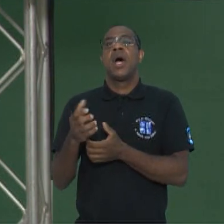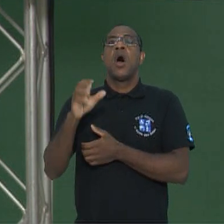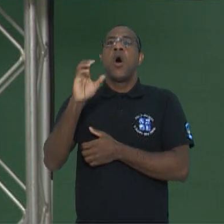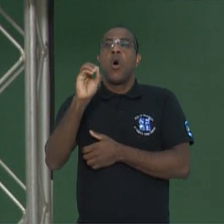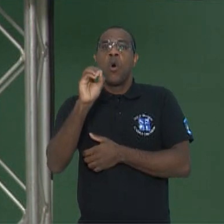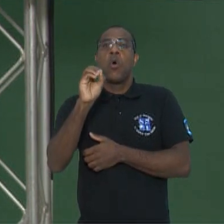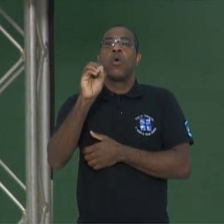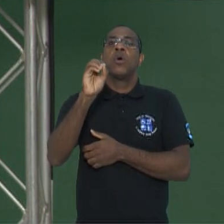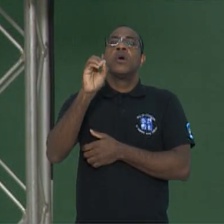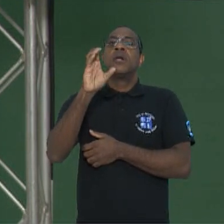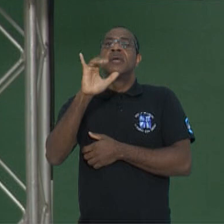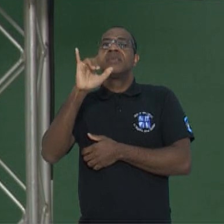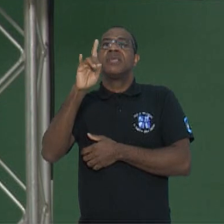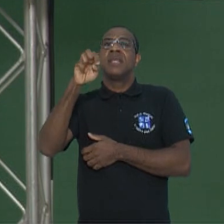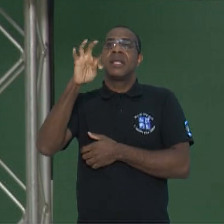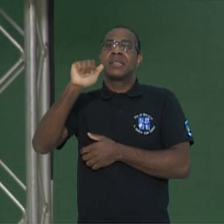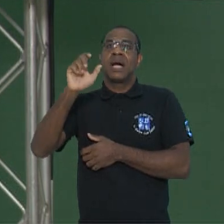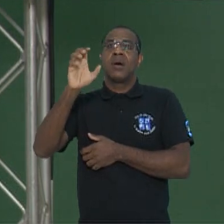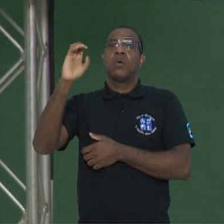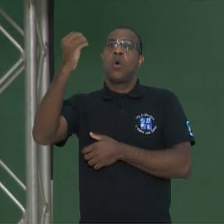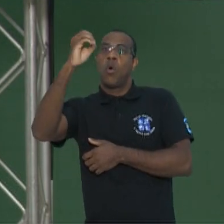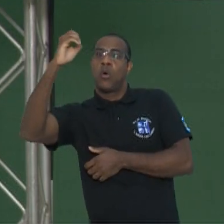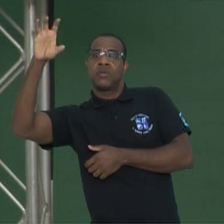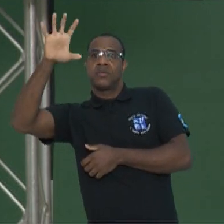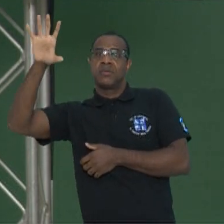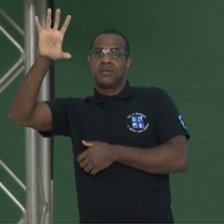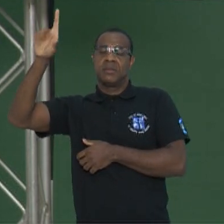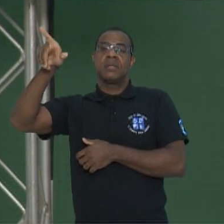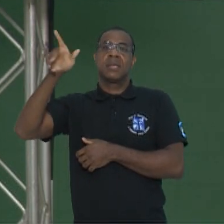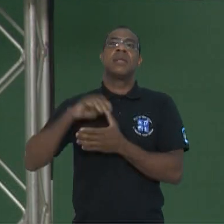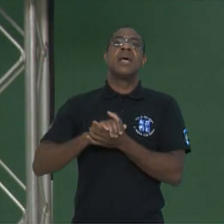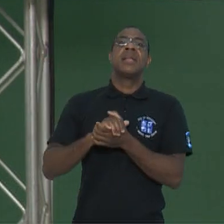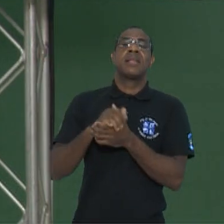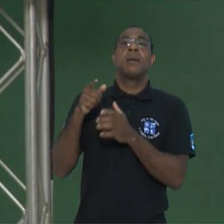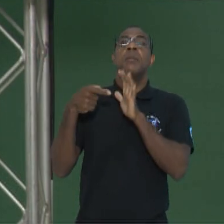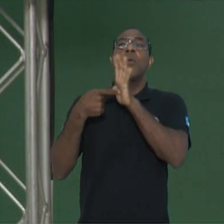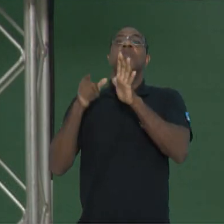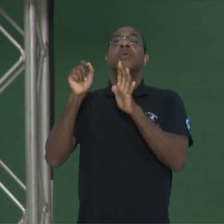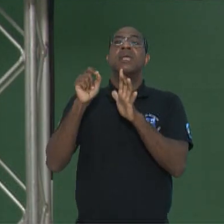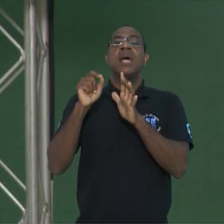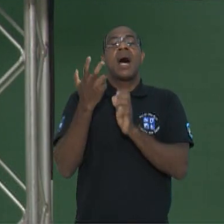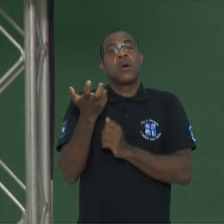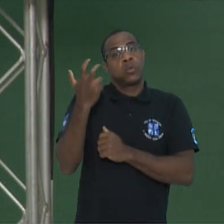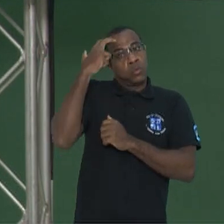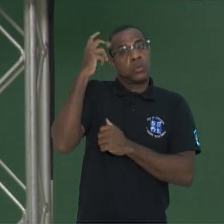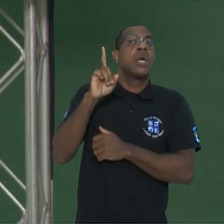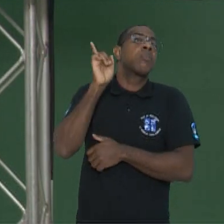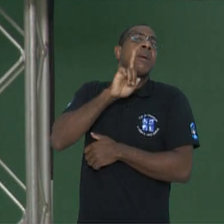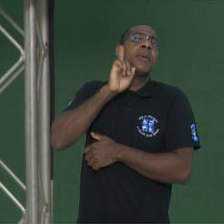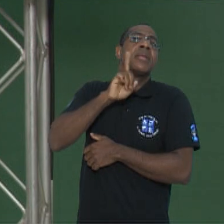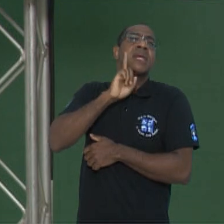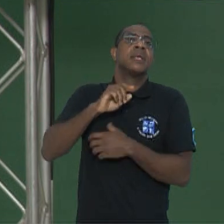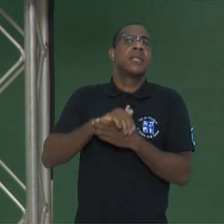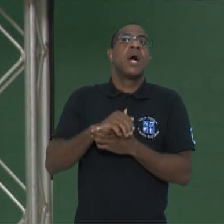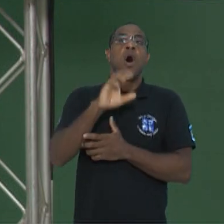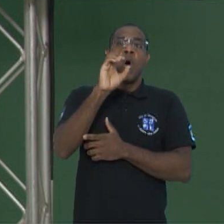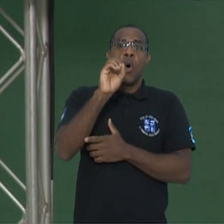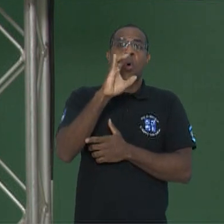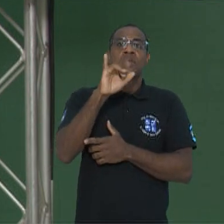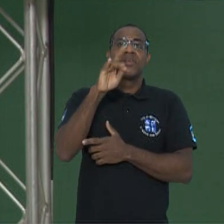do Ocidente, a gente está fazendo referências ali à cultura americana. Hoje, né? Hoje os Estados Unidos têm essa hegemonia,